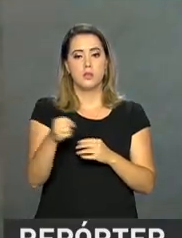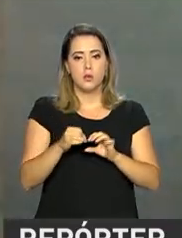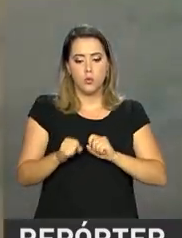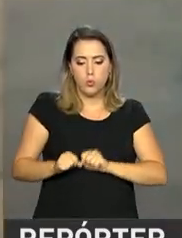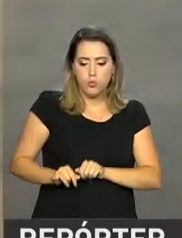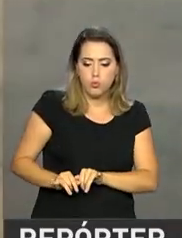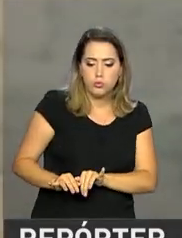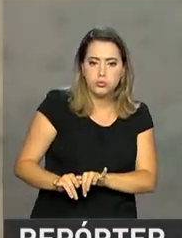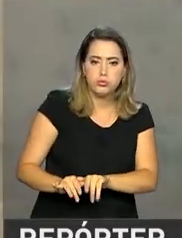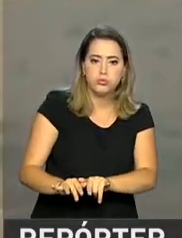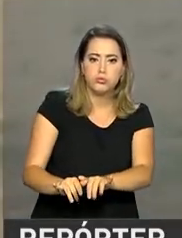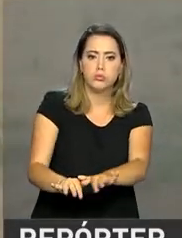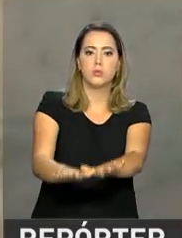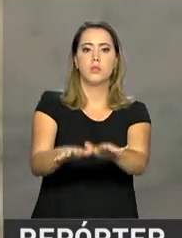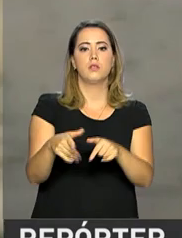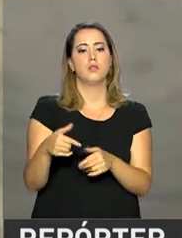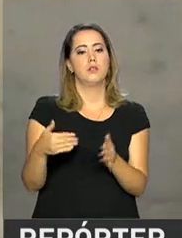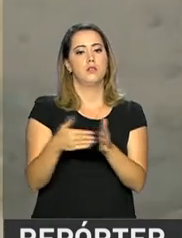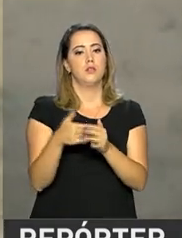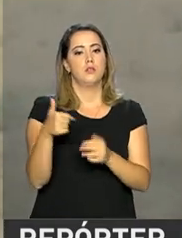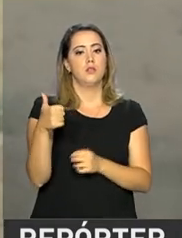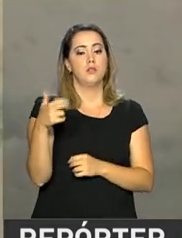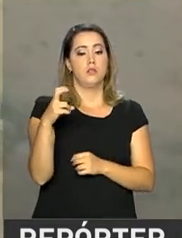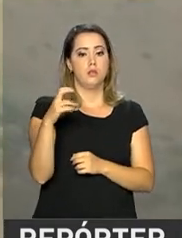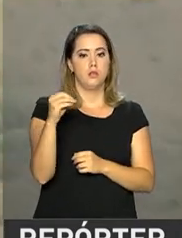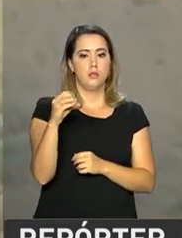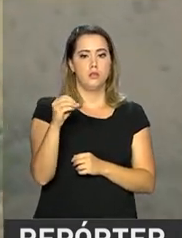por uma região de até 500 metros.